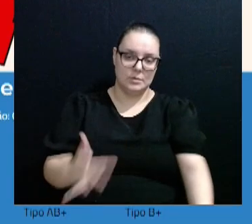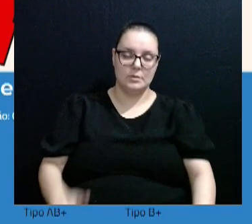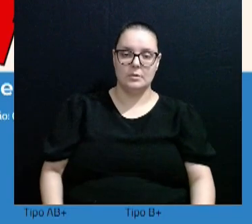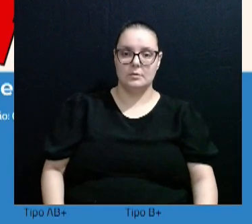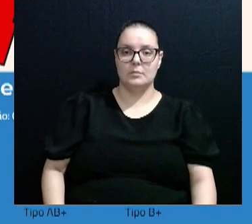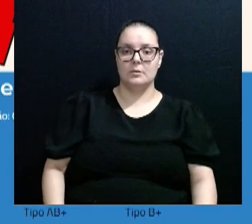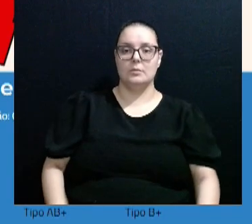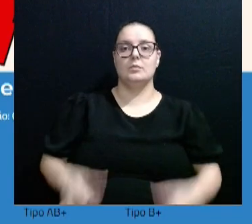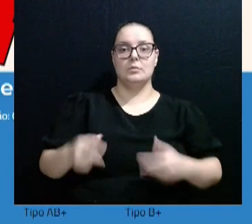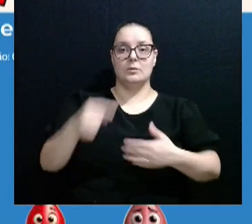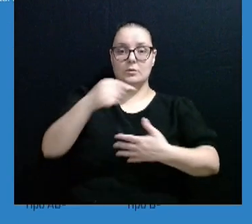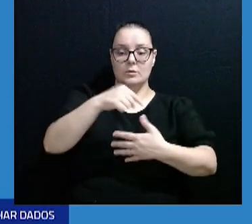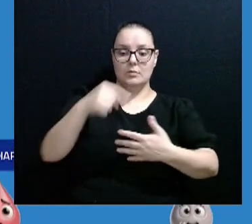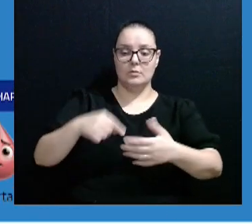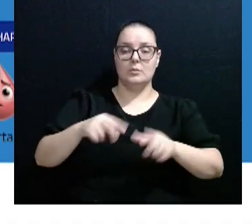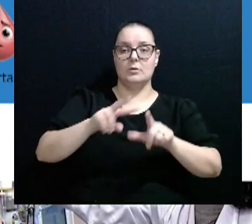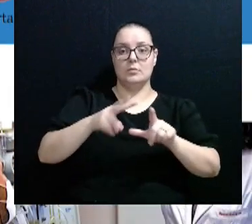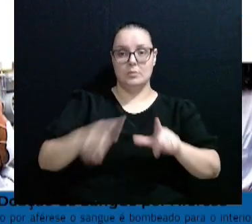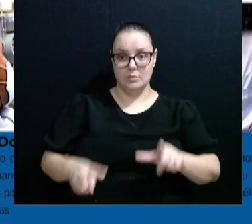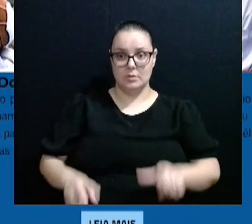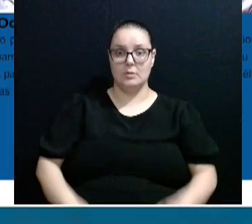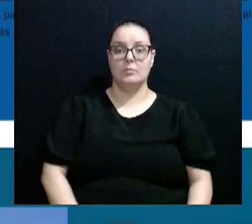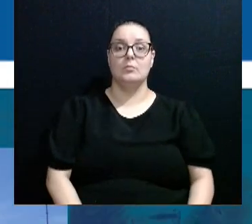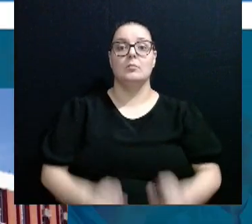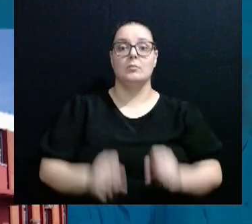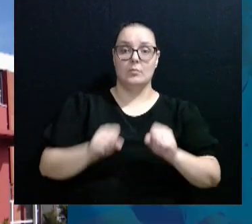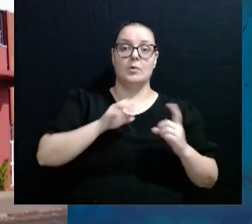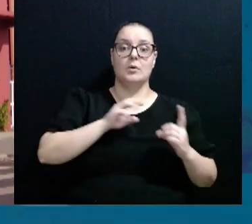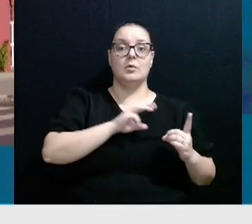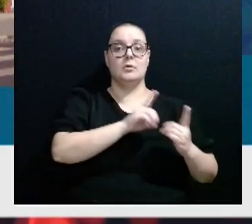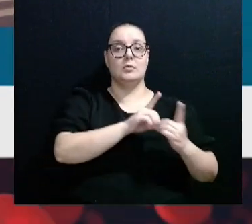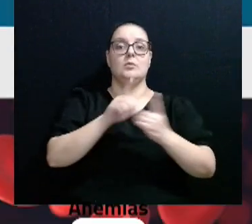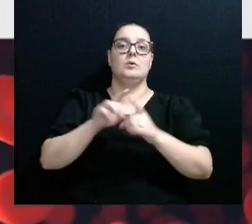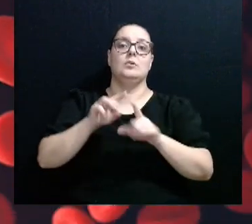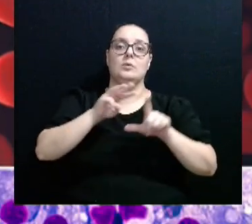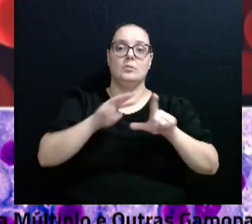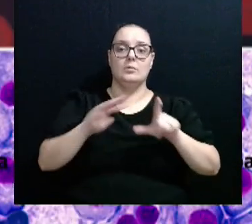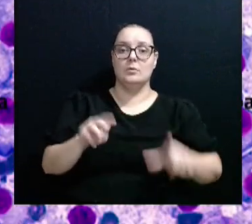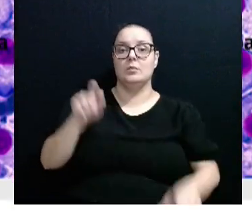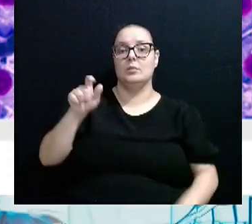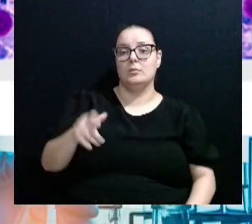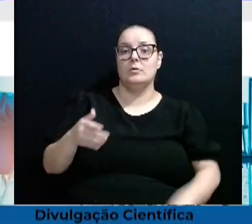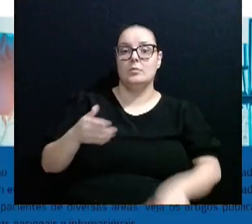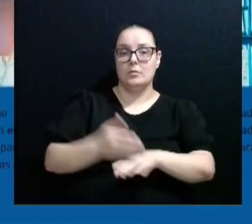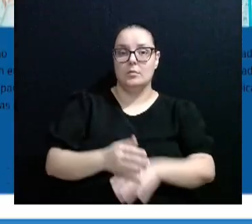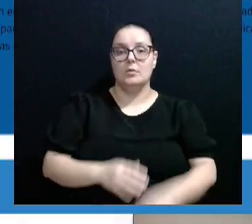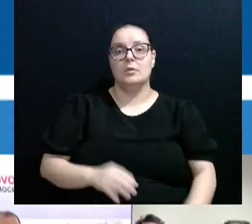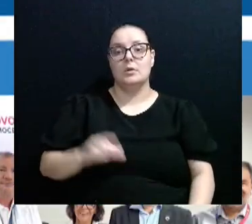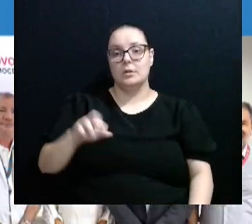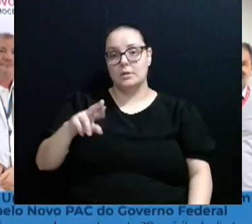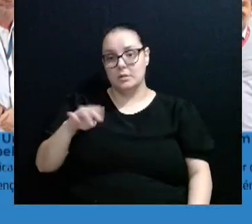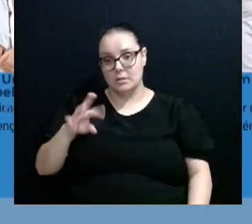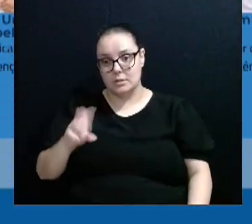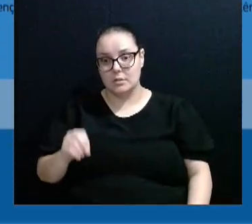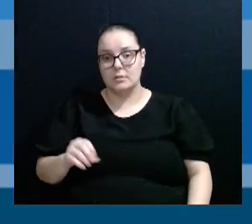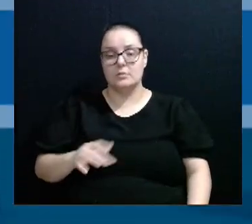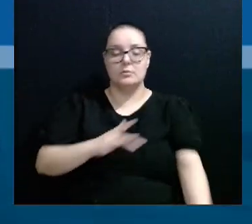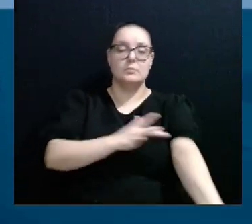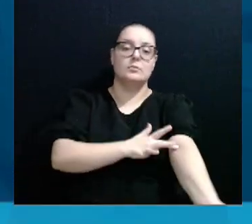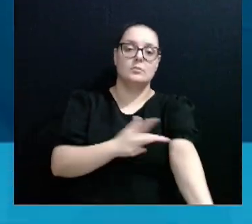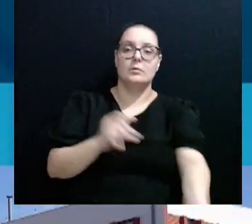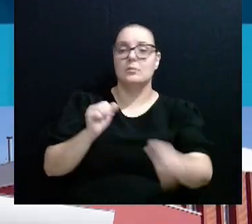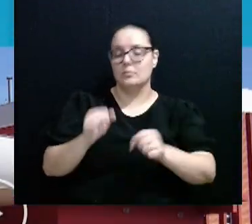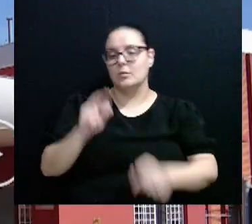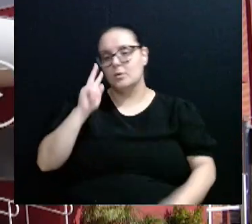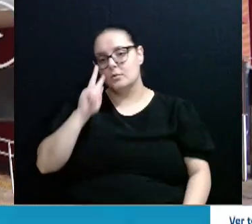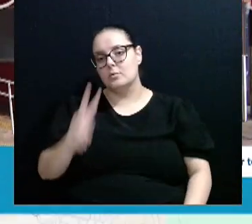critérios eles podem ser também consultados no nosso site. A pessoa acessa o link Critérios para doação de sangue e ali mesmo ele pode consultar